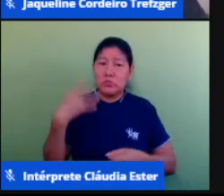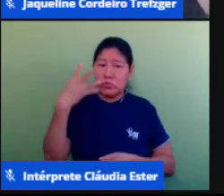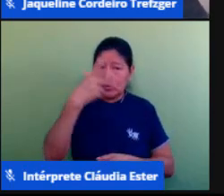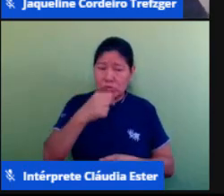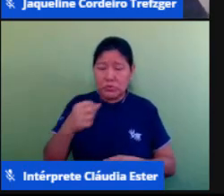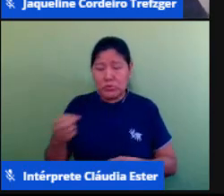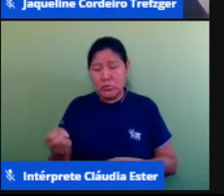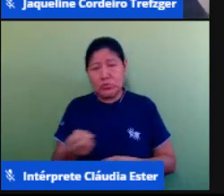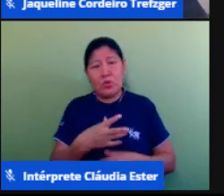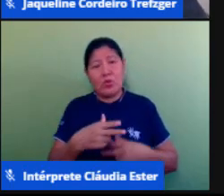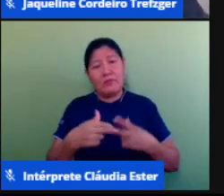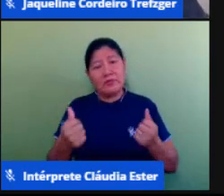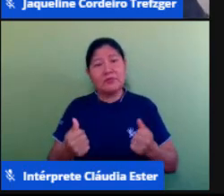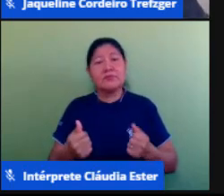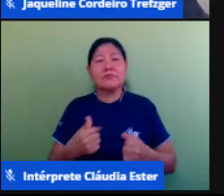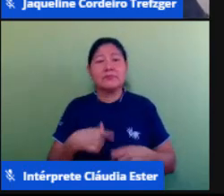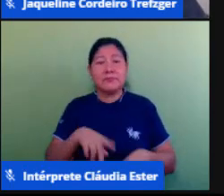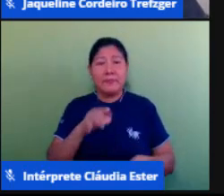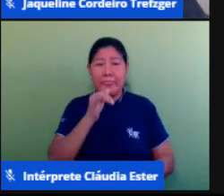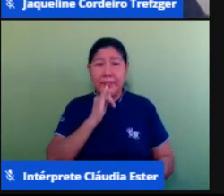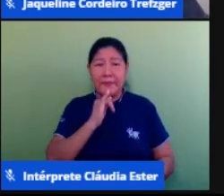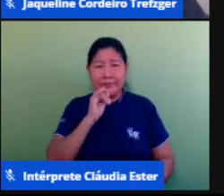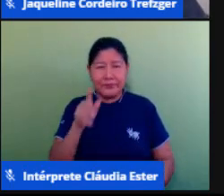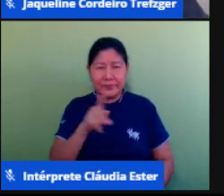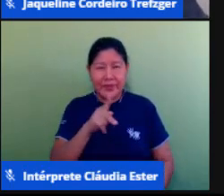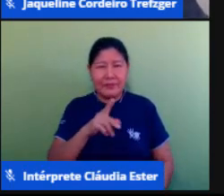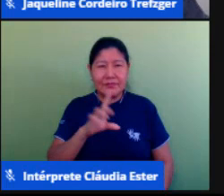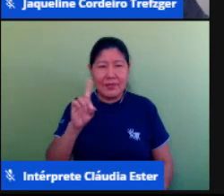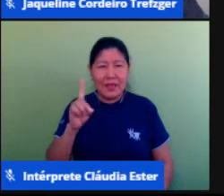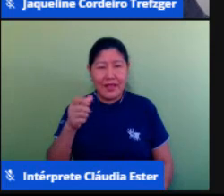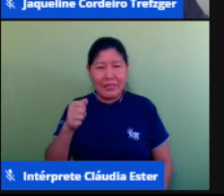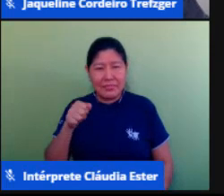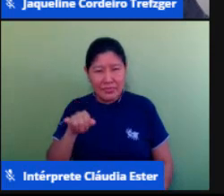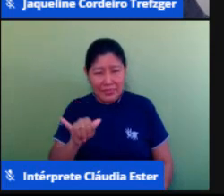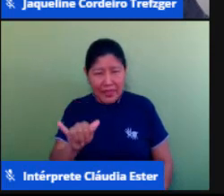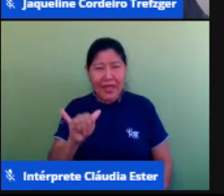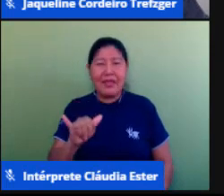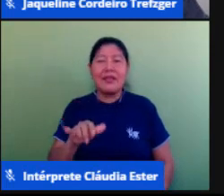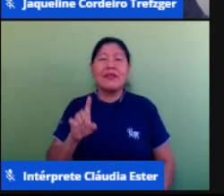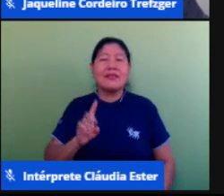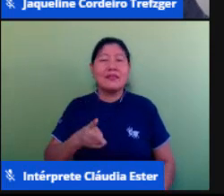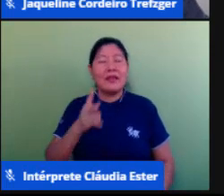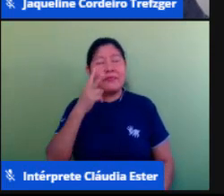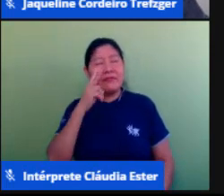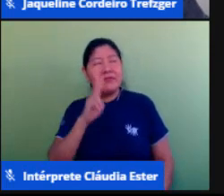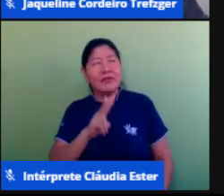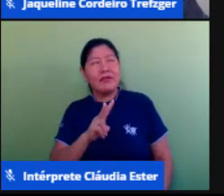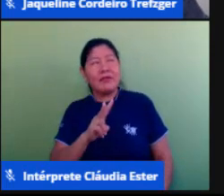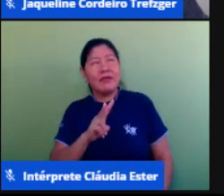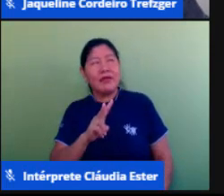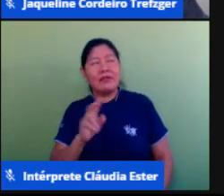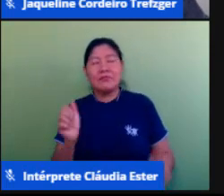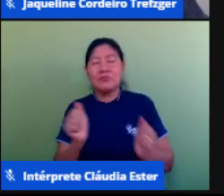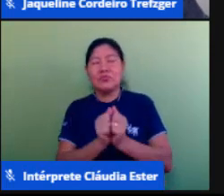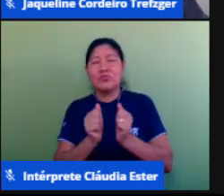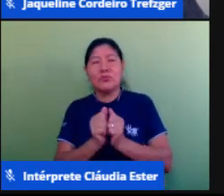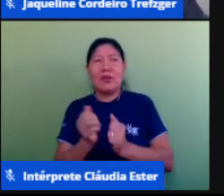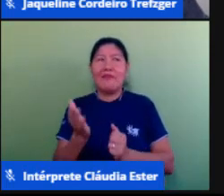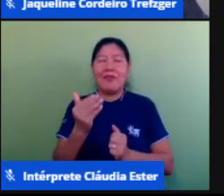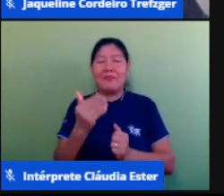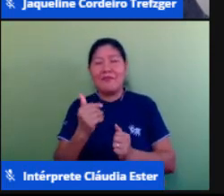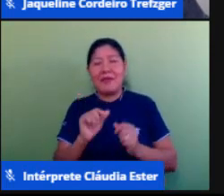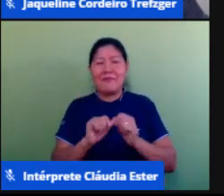a Dai e a Edmilson para dar uma aula na TV Reme. A Dai falava assim, vamos colocar tal